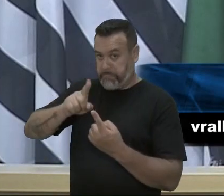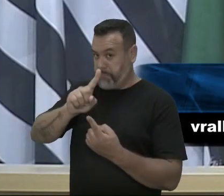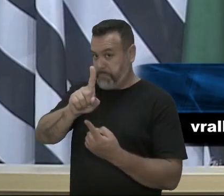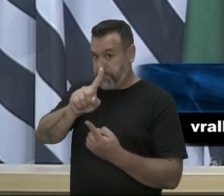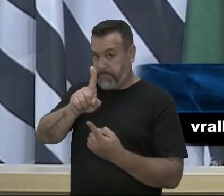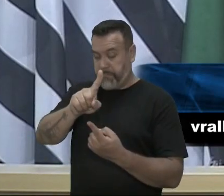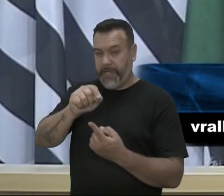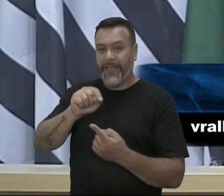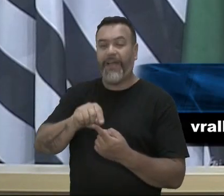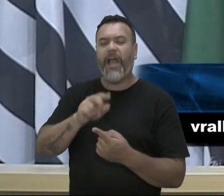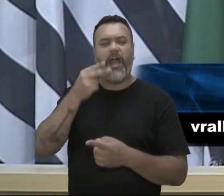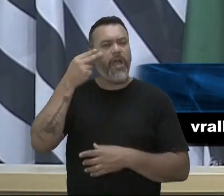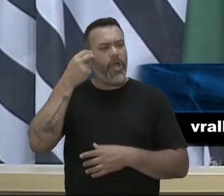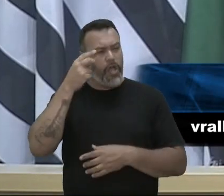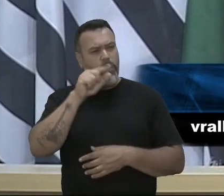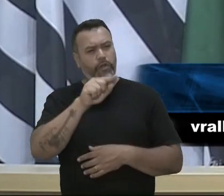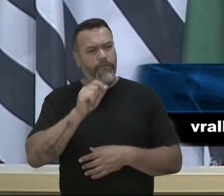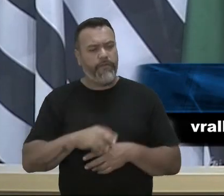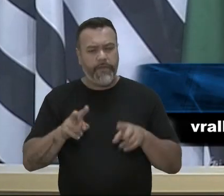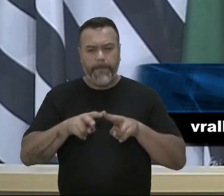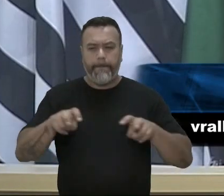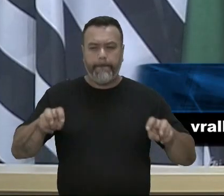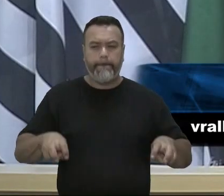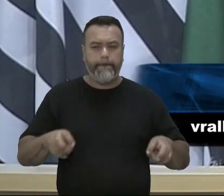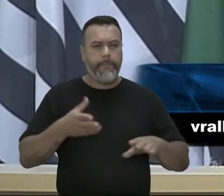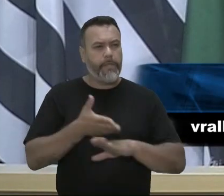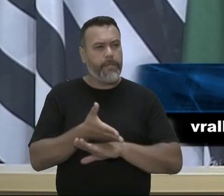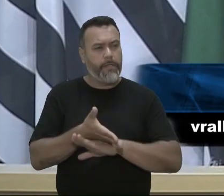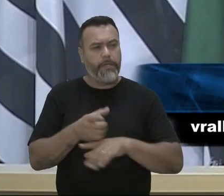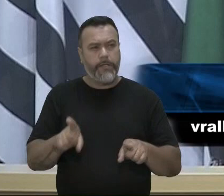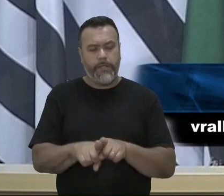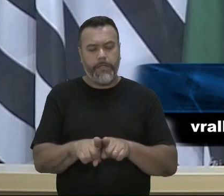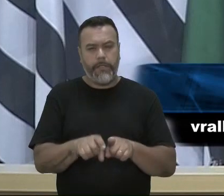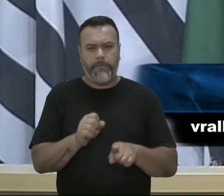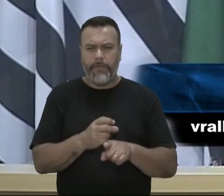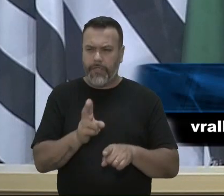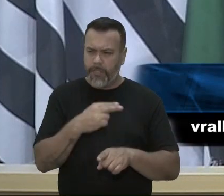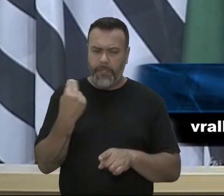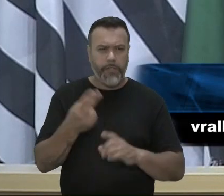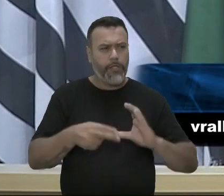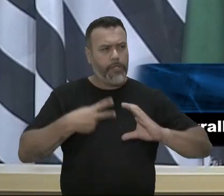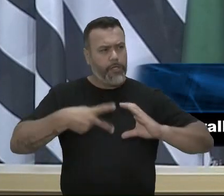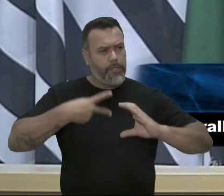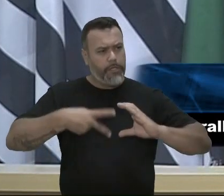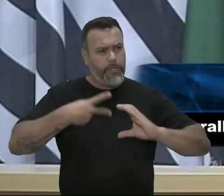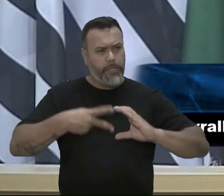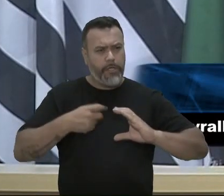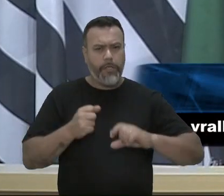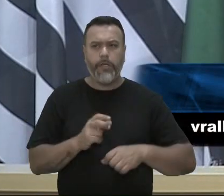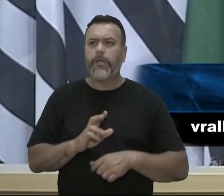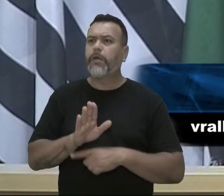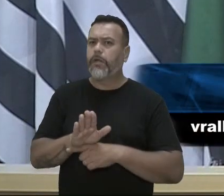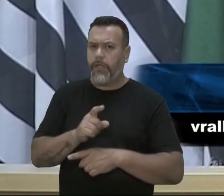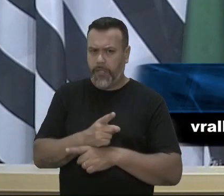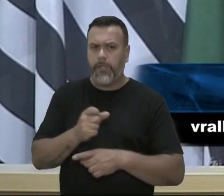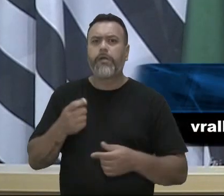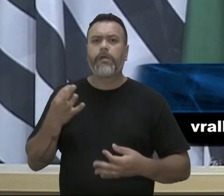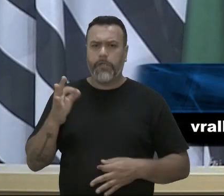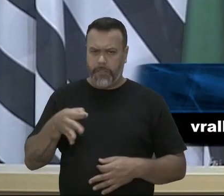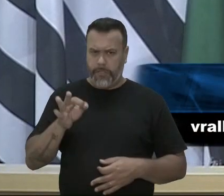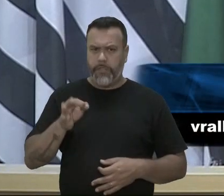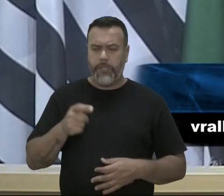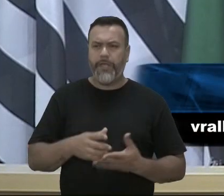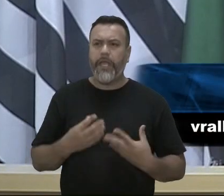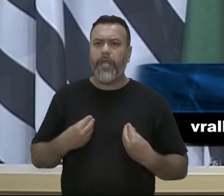vereadora Elisa, que faz parte da mesa comigo, nós, câmaras municipais, câmara municipal, estamos fazendo nossa parte. Eu já devolvi para o